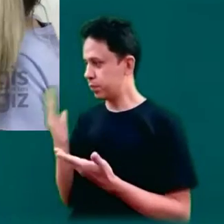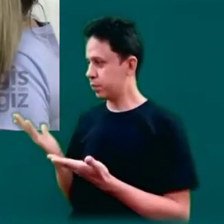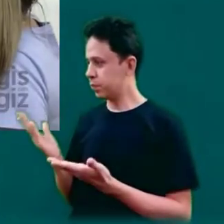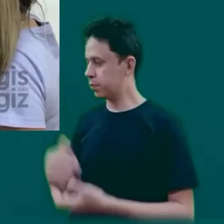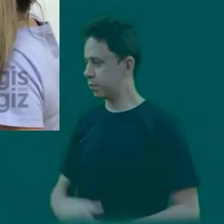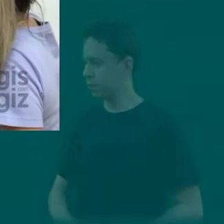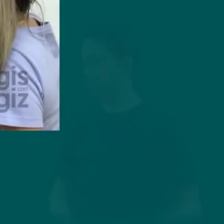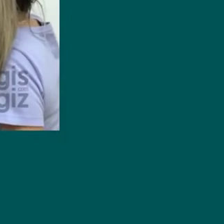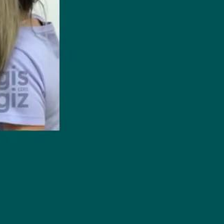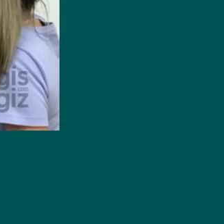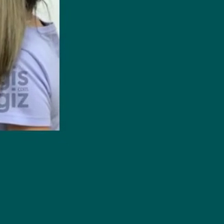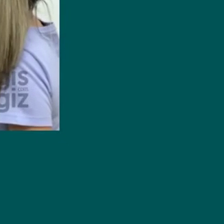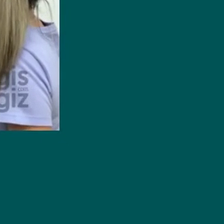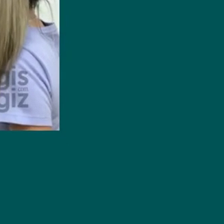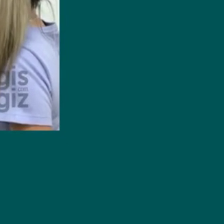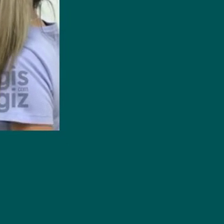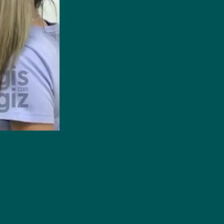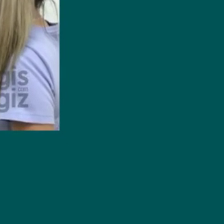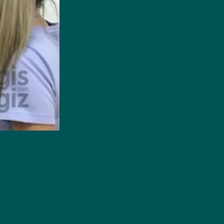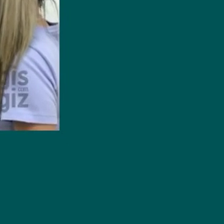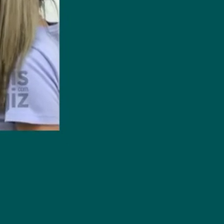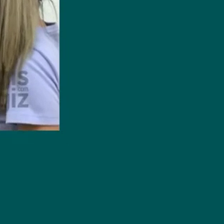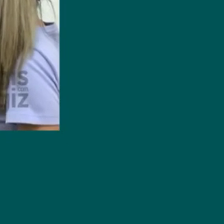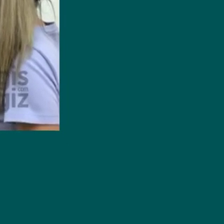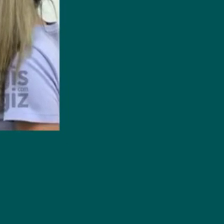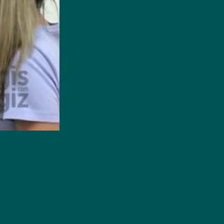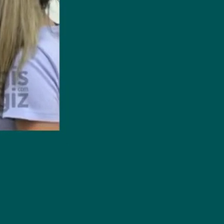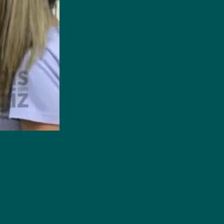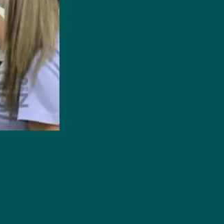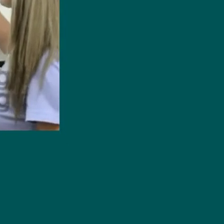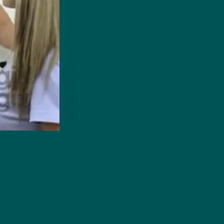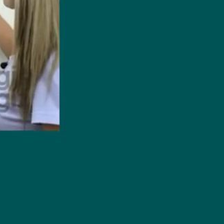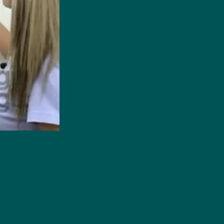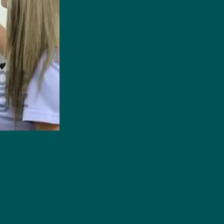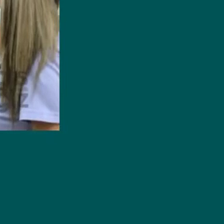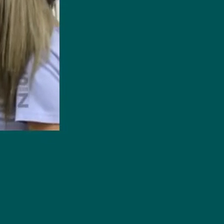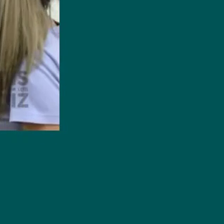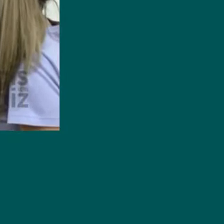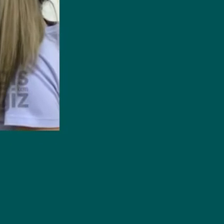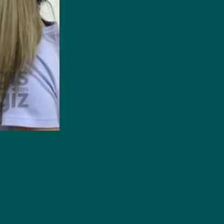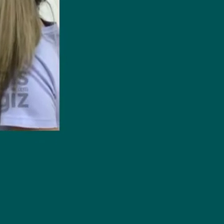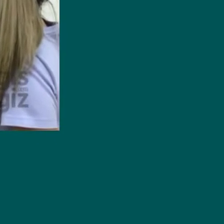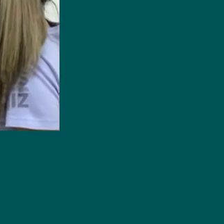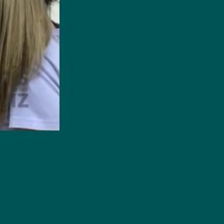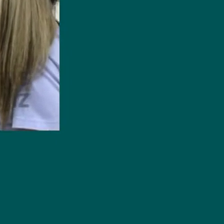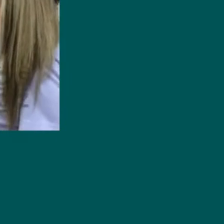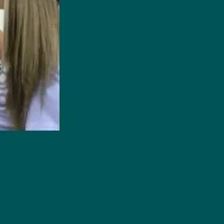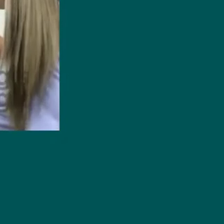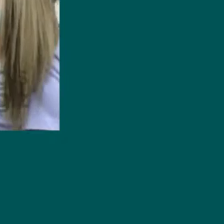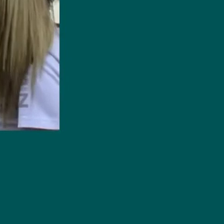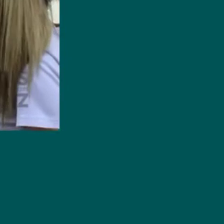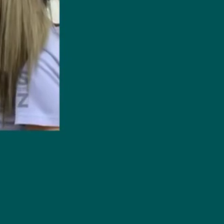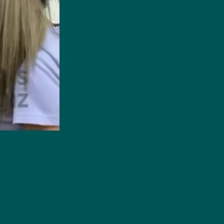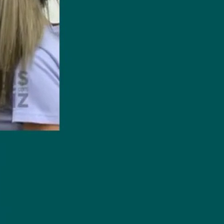Então, fazendo aqui 48 multiplicado por 37, ó. 7 vezes 8, 56, vai 5, 7